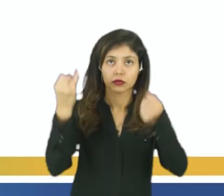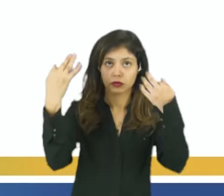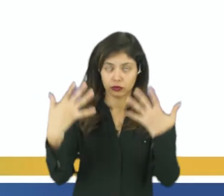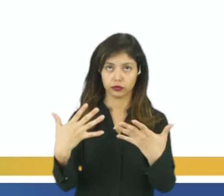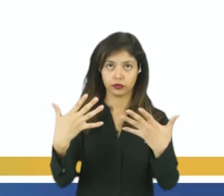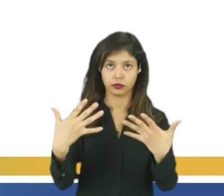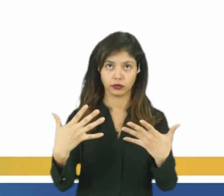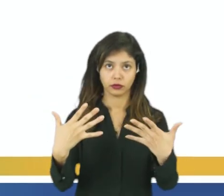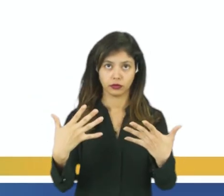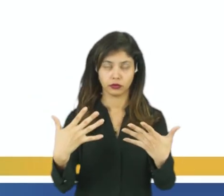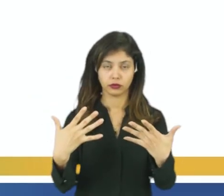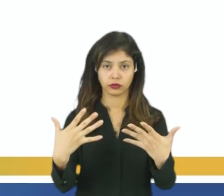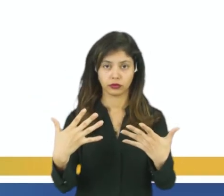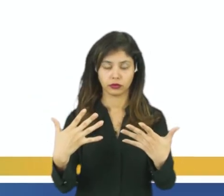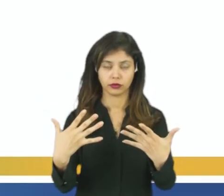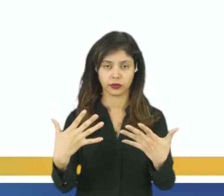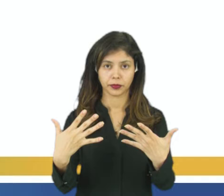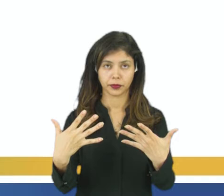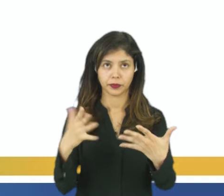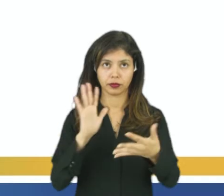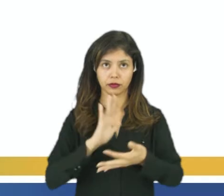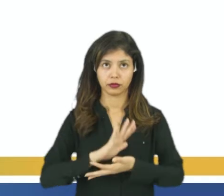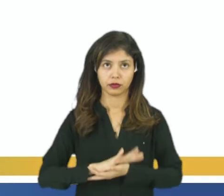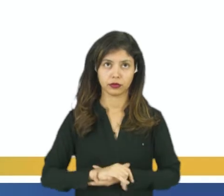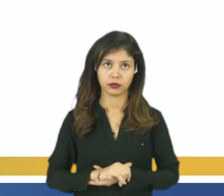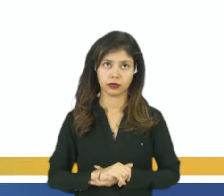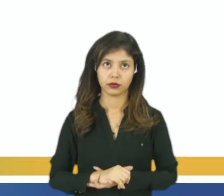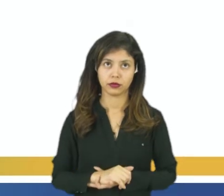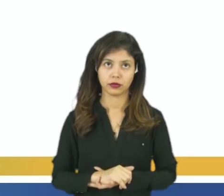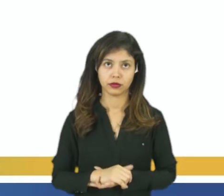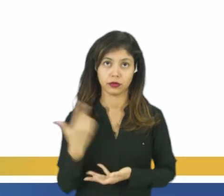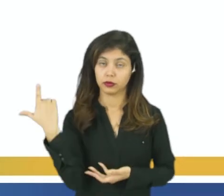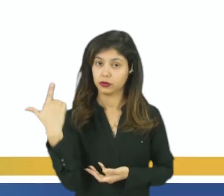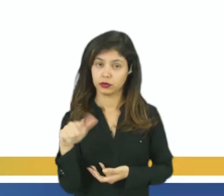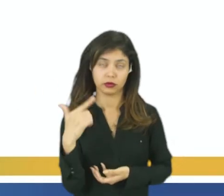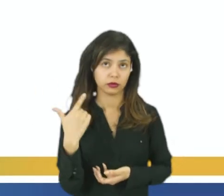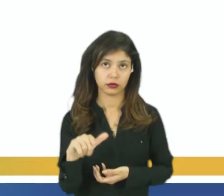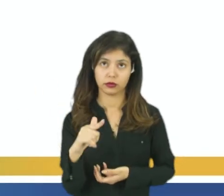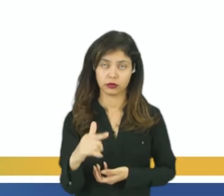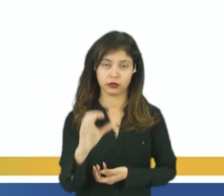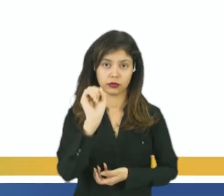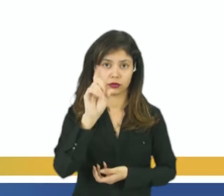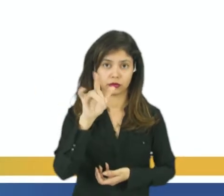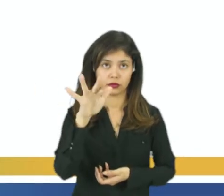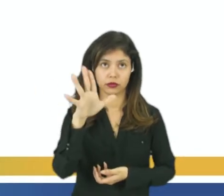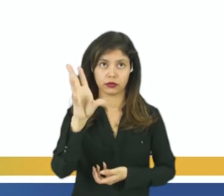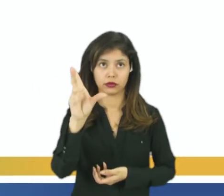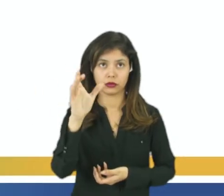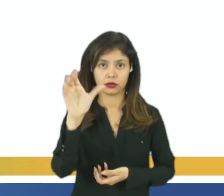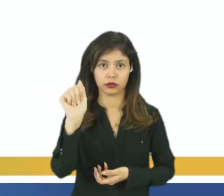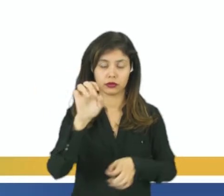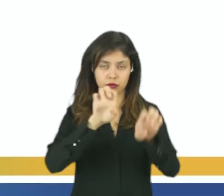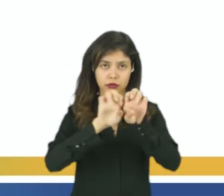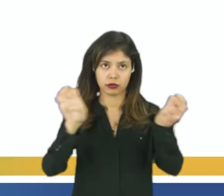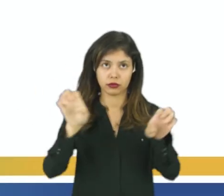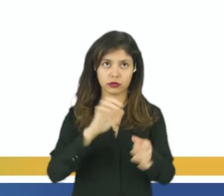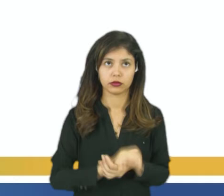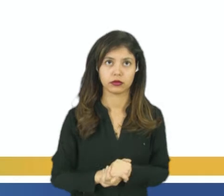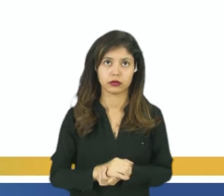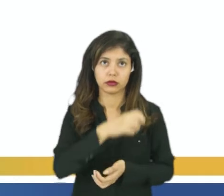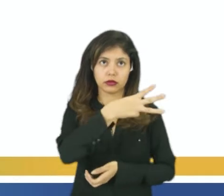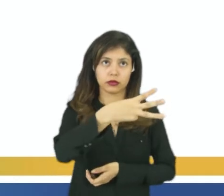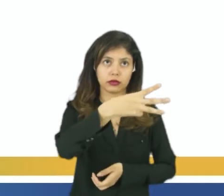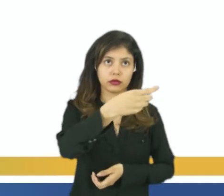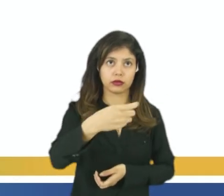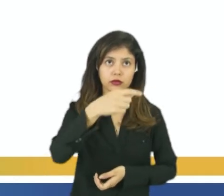solução, aliás, essa terna ordenada, ela não é solução para essa equação. Ela só